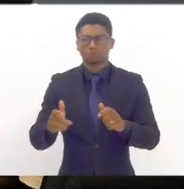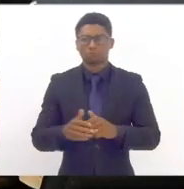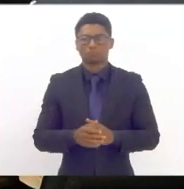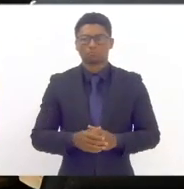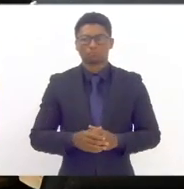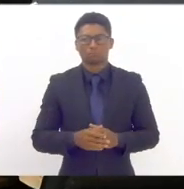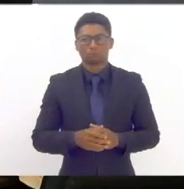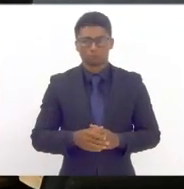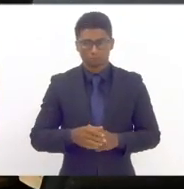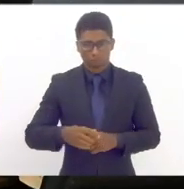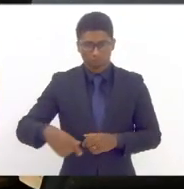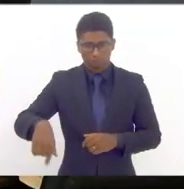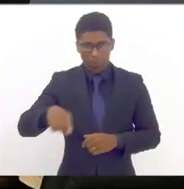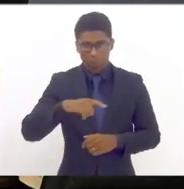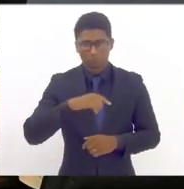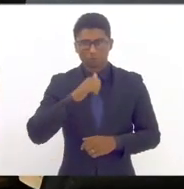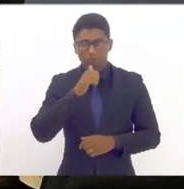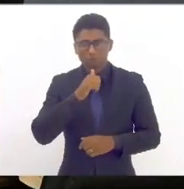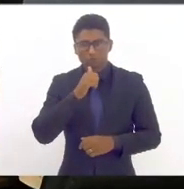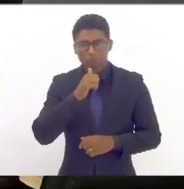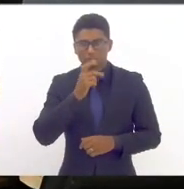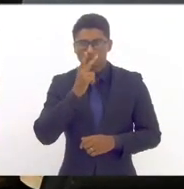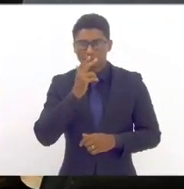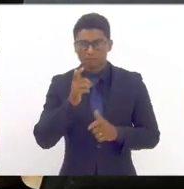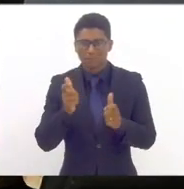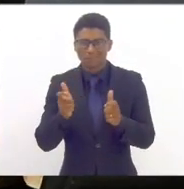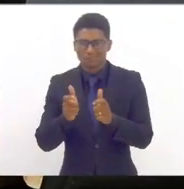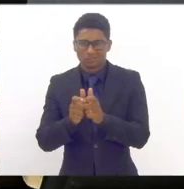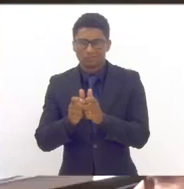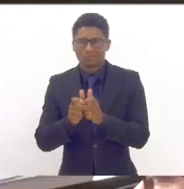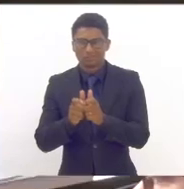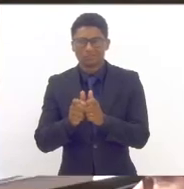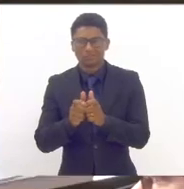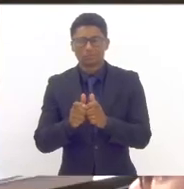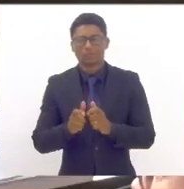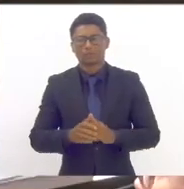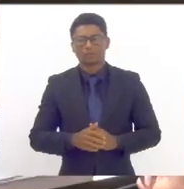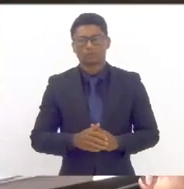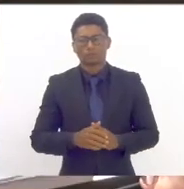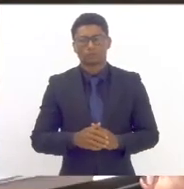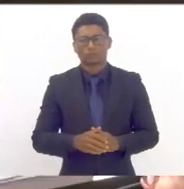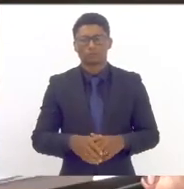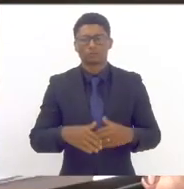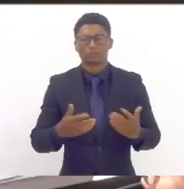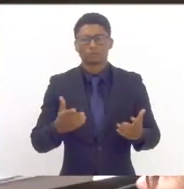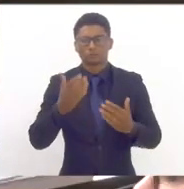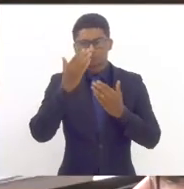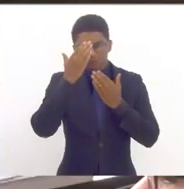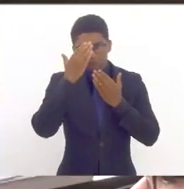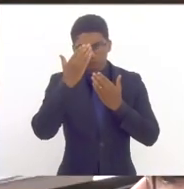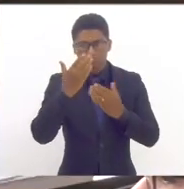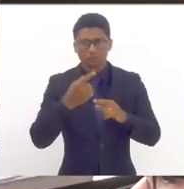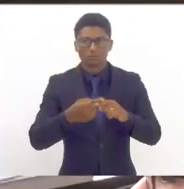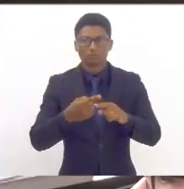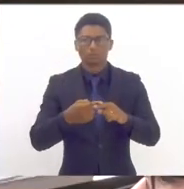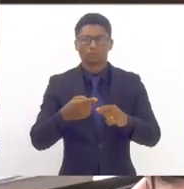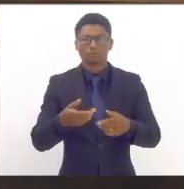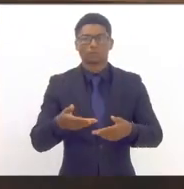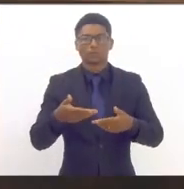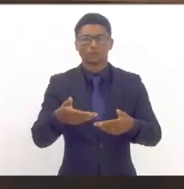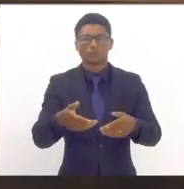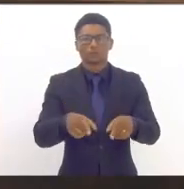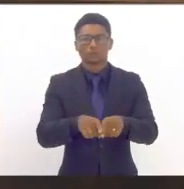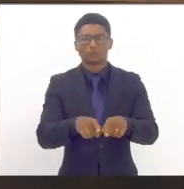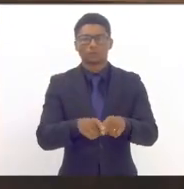somos um número muito aquém daquele desejado pela própria sociedade. Então, eu agradeço também pelo convite e a